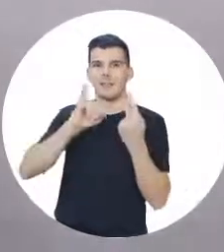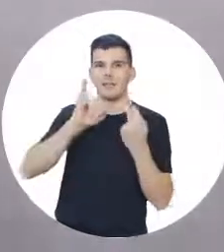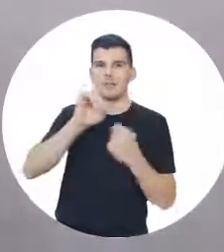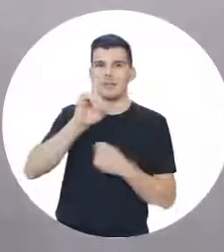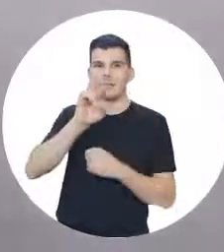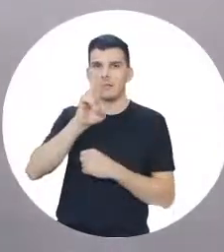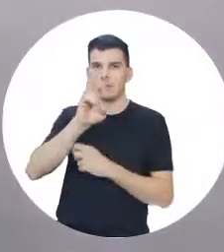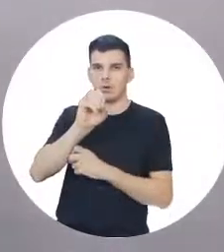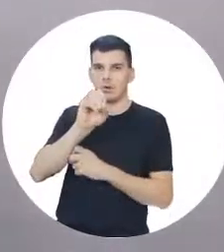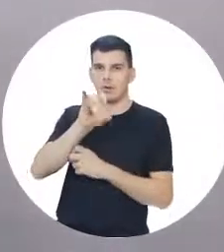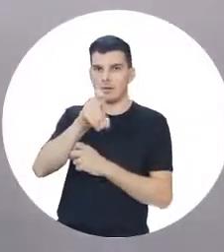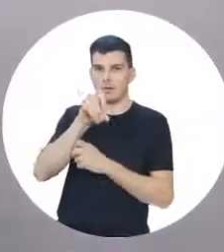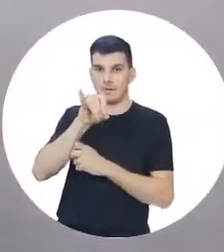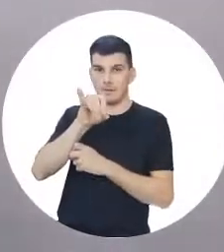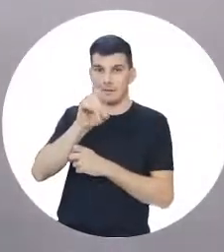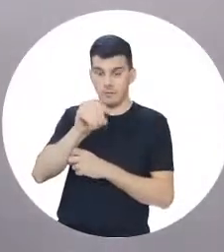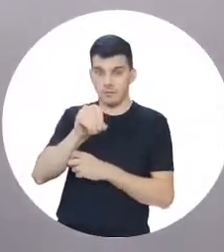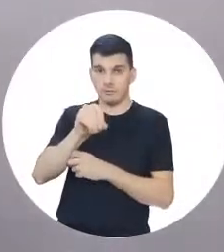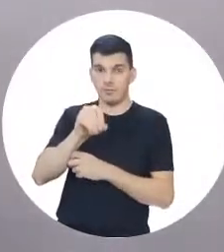hidróxido